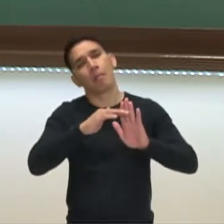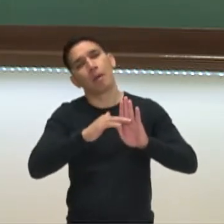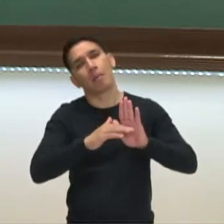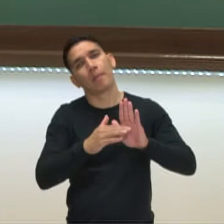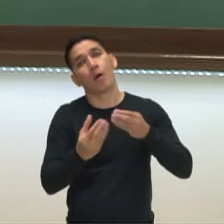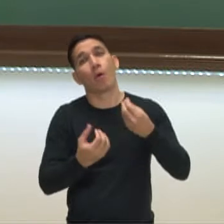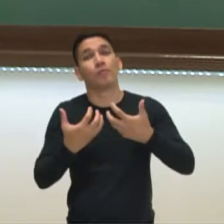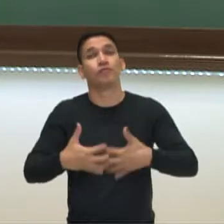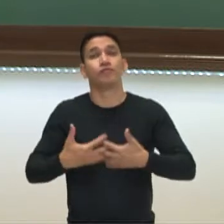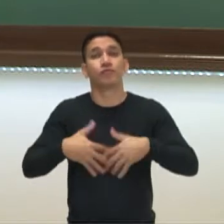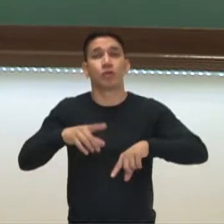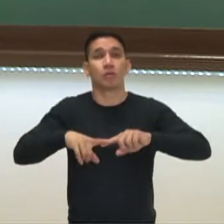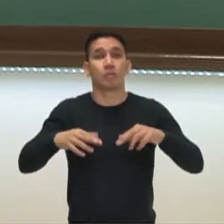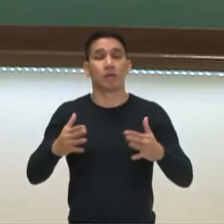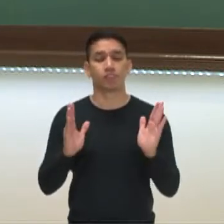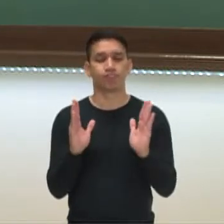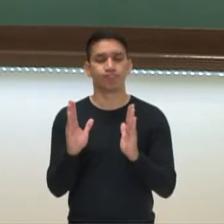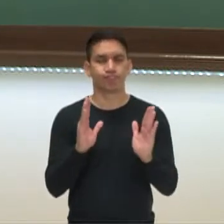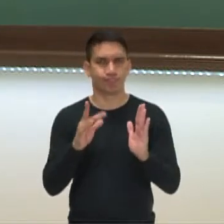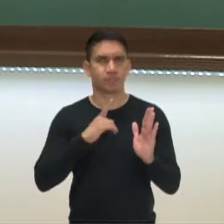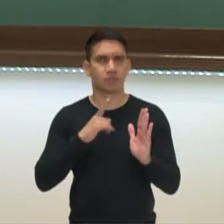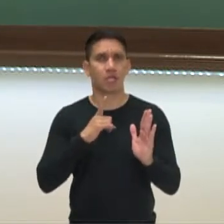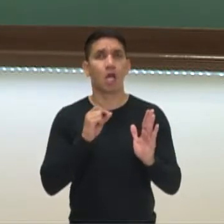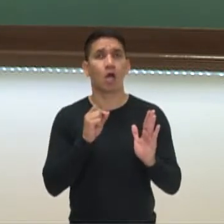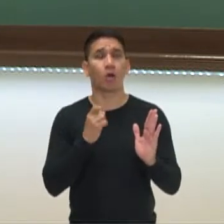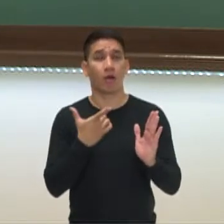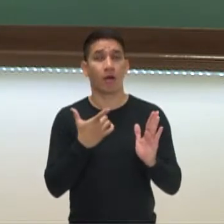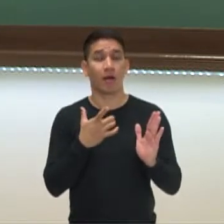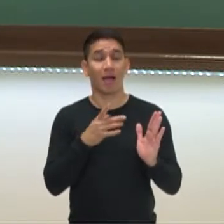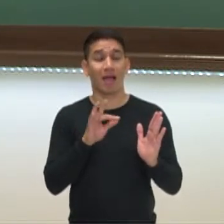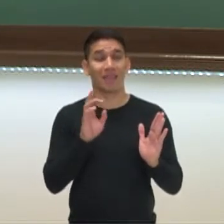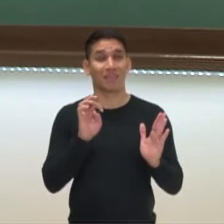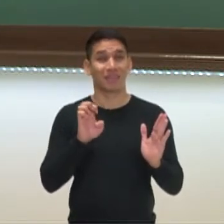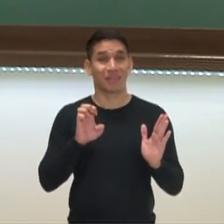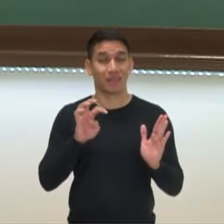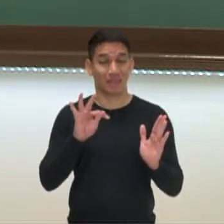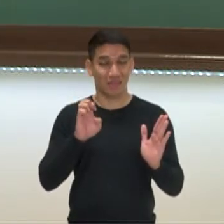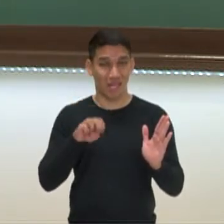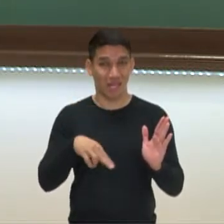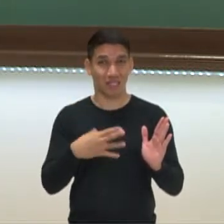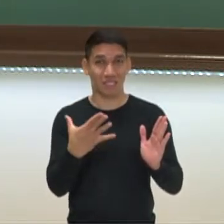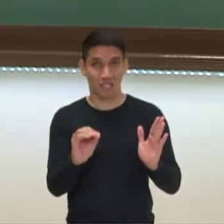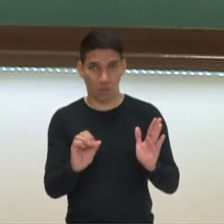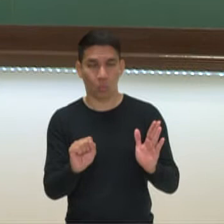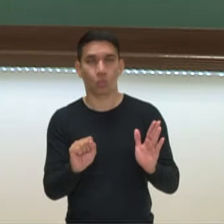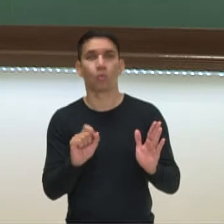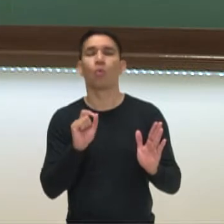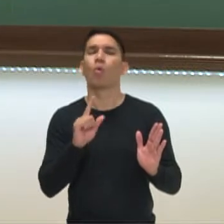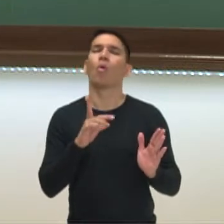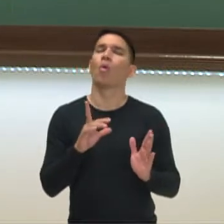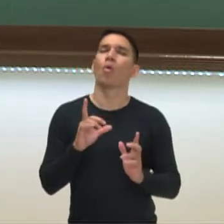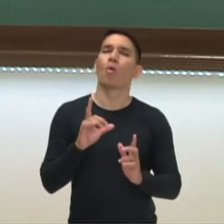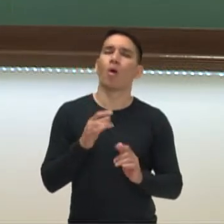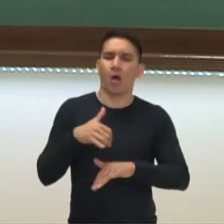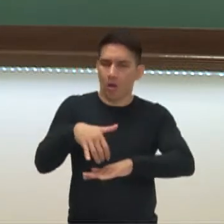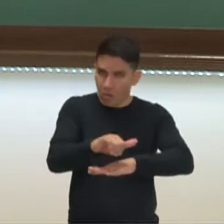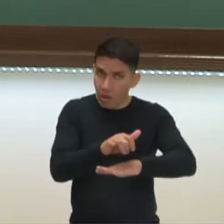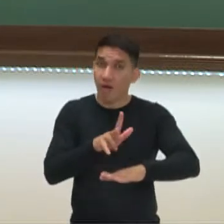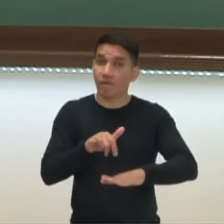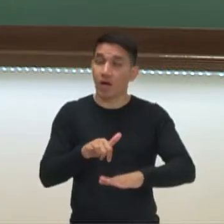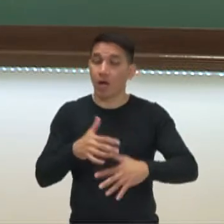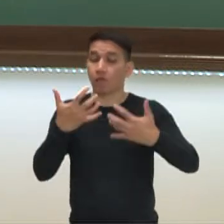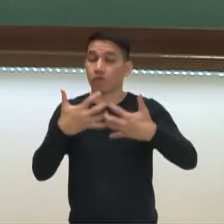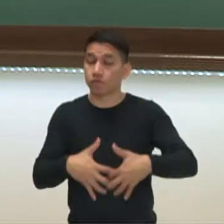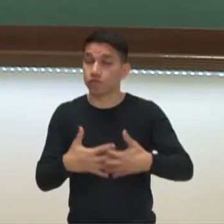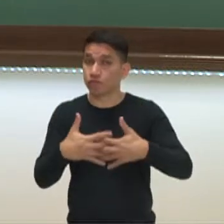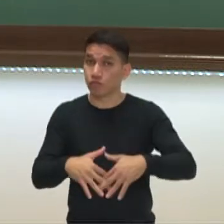certo intervalo de tensão e corrente, a resistência elétrica vai se comportar de forma constante, ela não vai ser